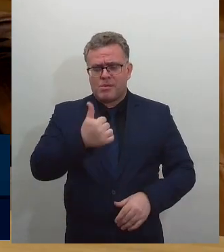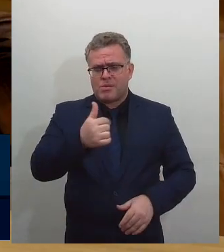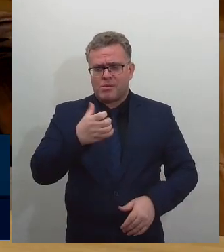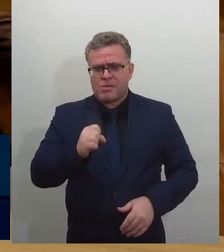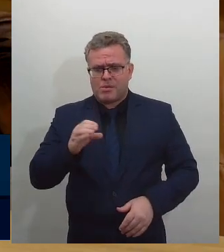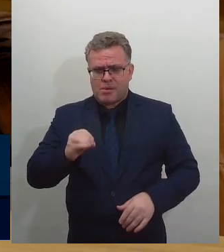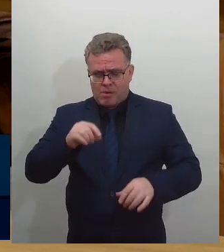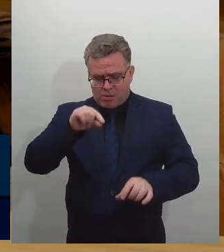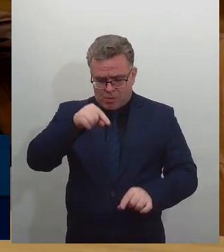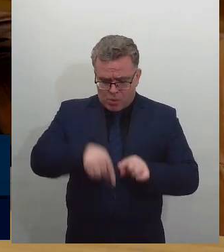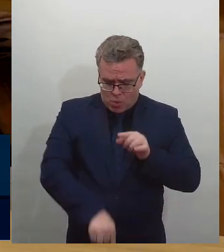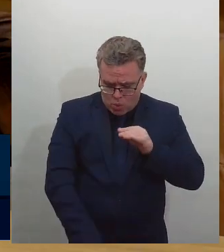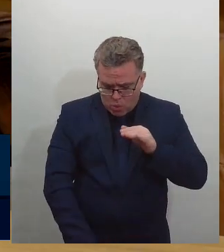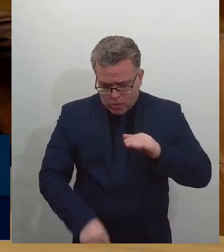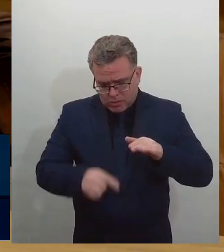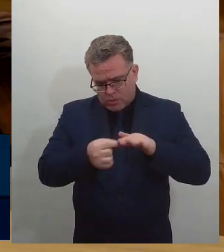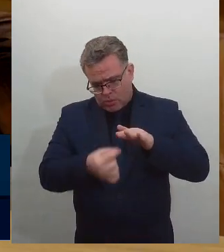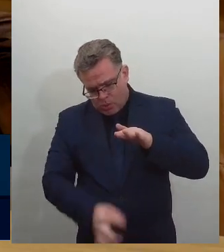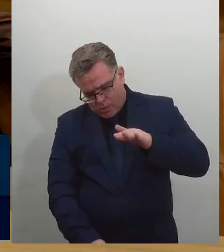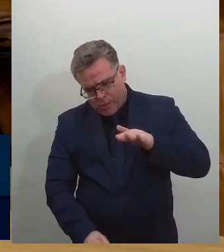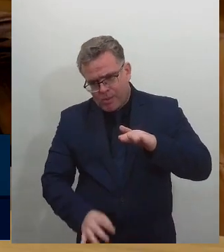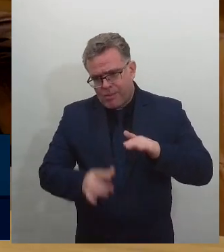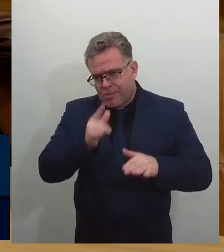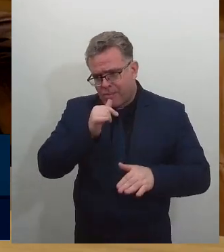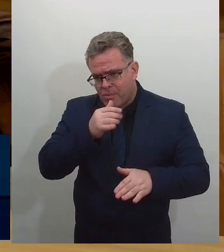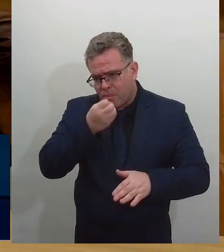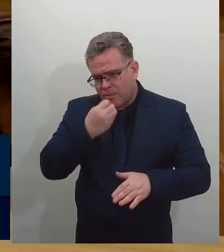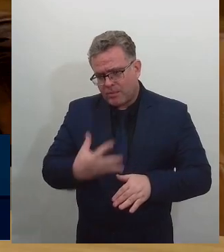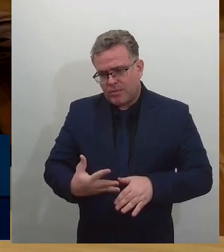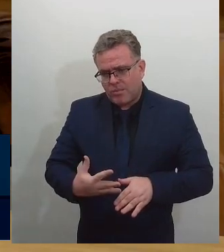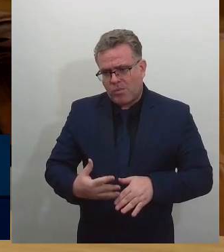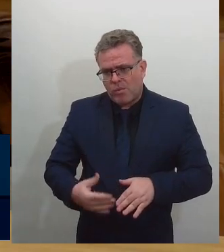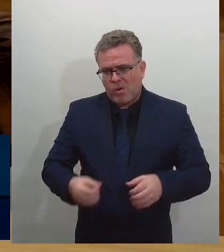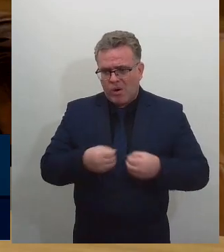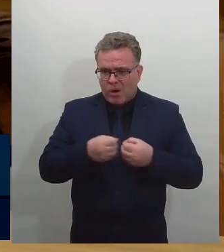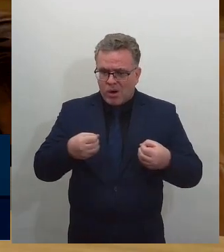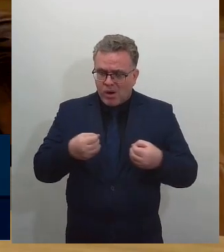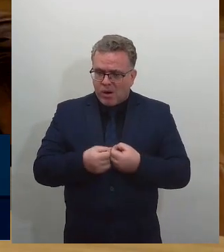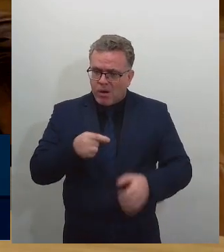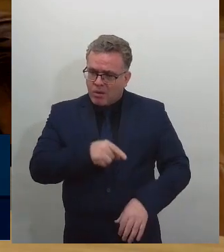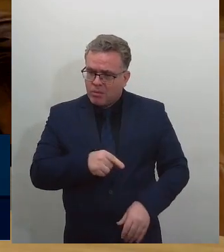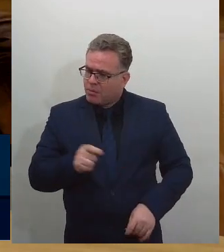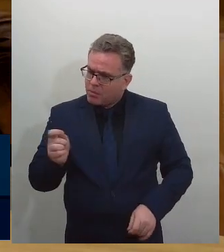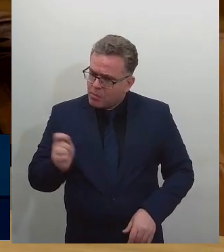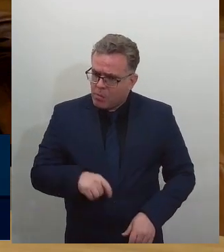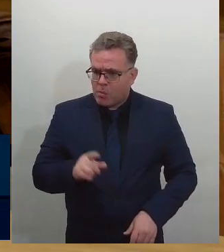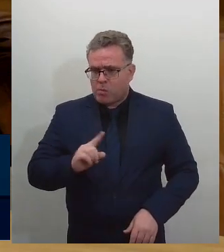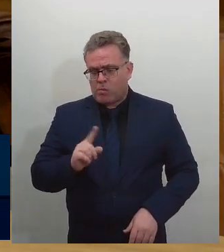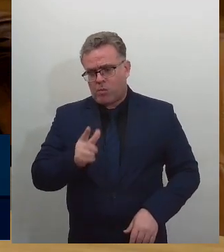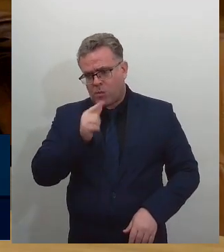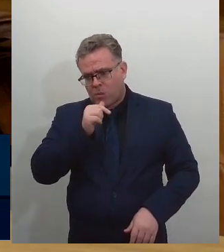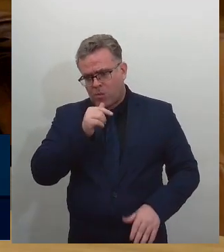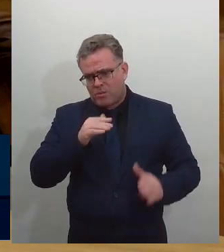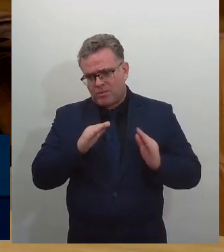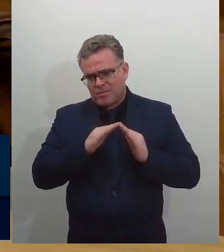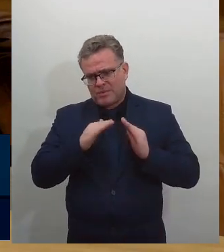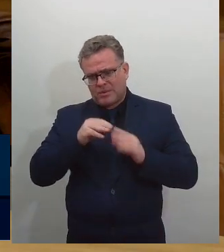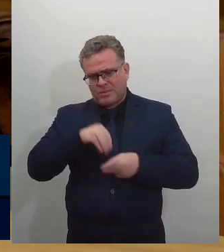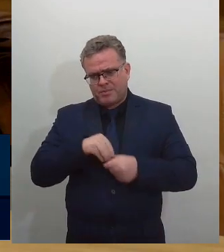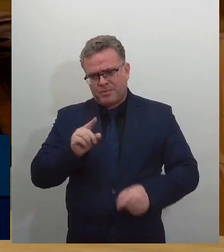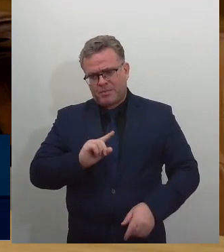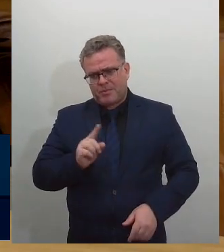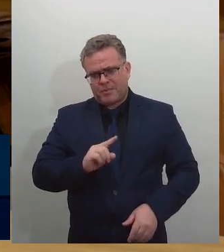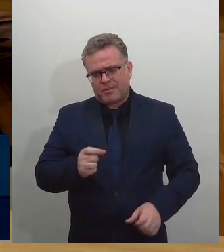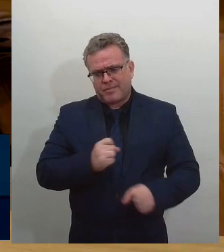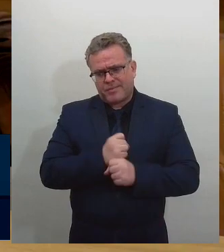de água doce, e o cara morar ali na beira do rio e não ter um copo com água dentro de casa, isso é um absurdo, uma aberração, uma mangação com aquele